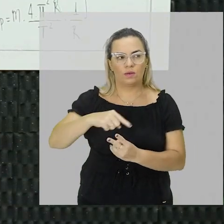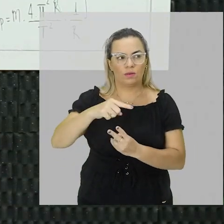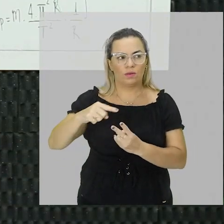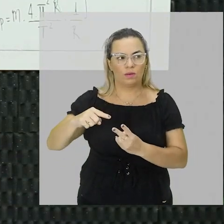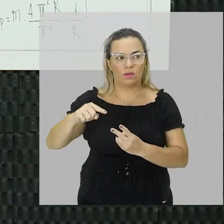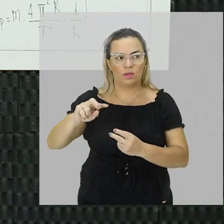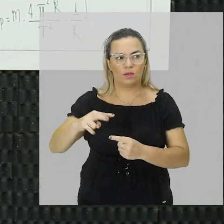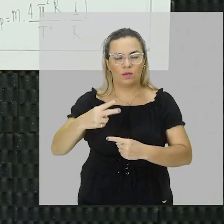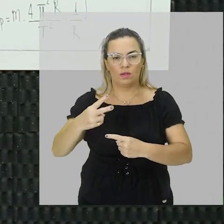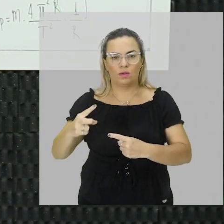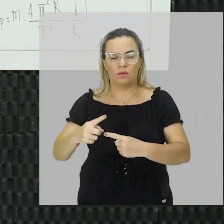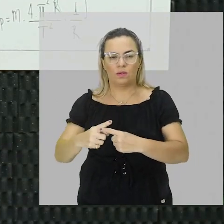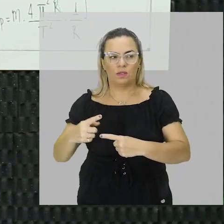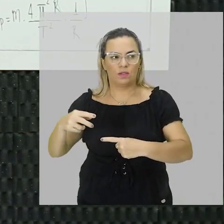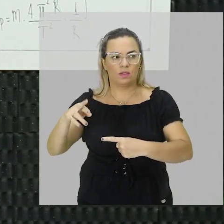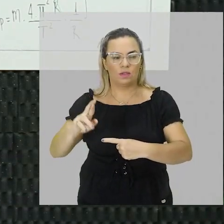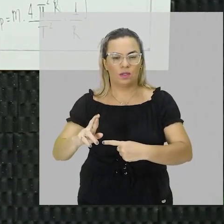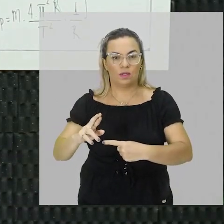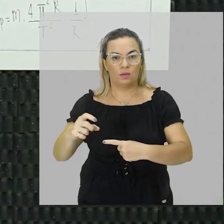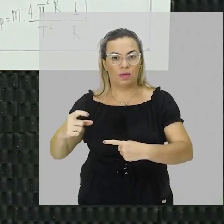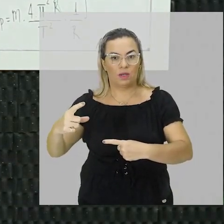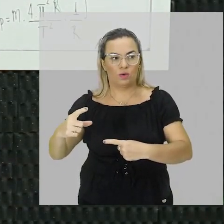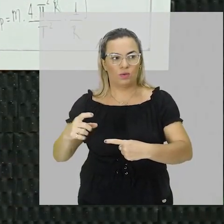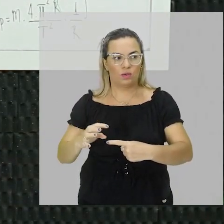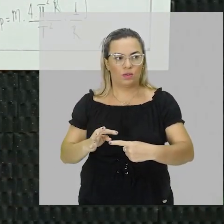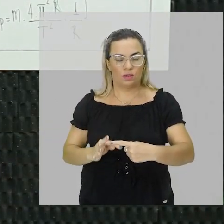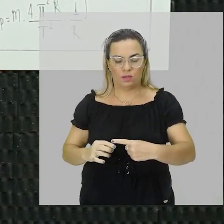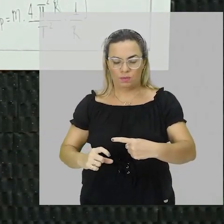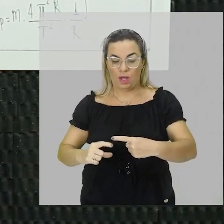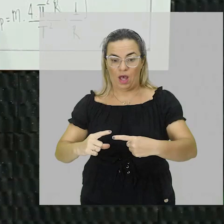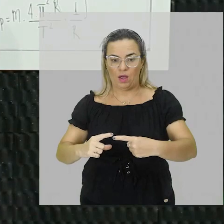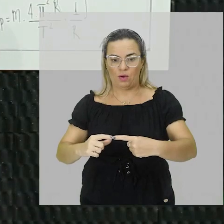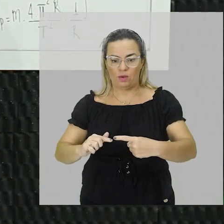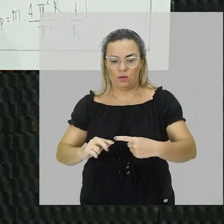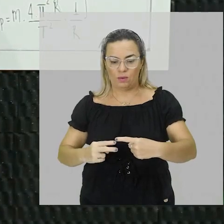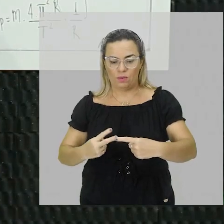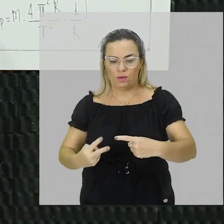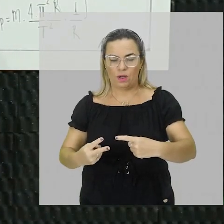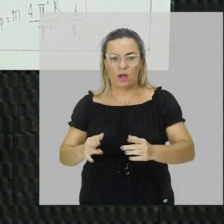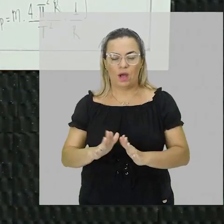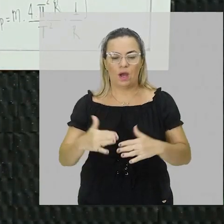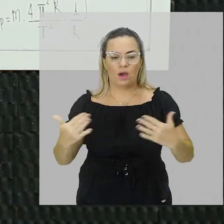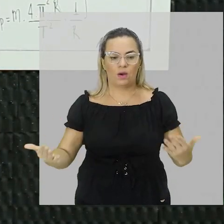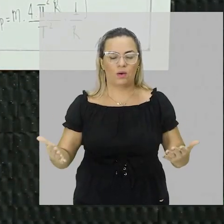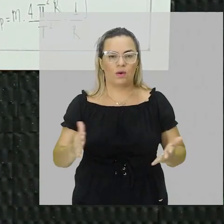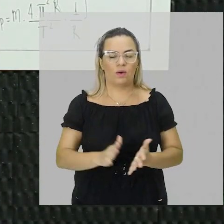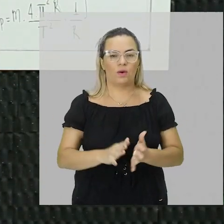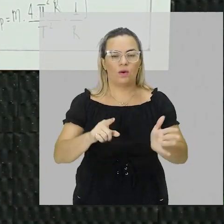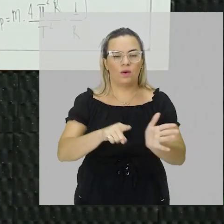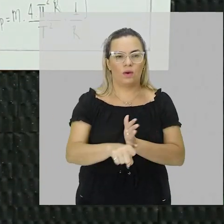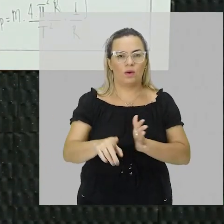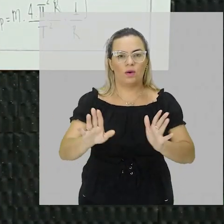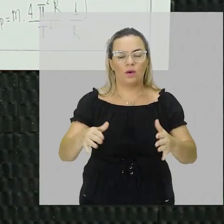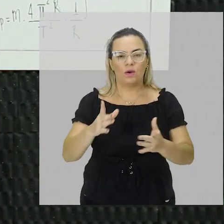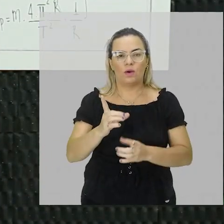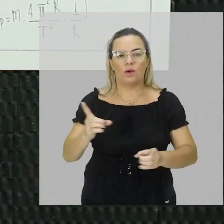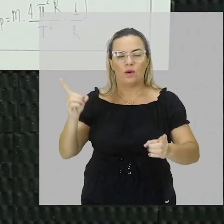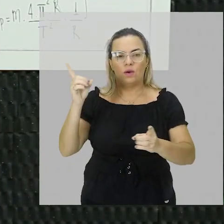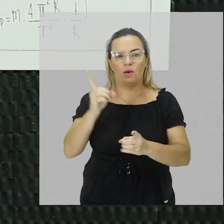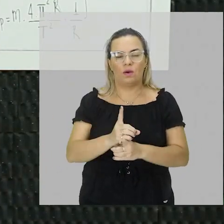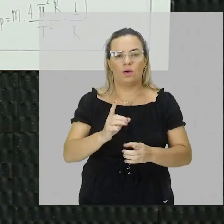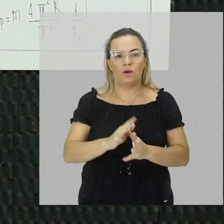T ao quadrado. Bom, nessa questão, nós queremos encontrar quem é a massa do buraco negro,